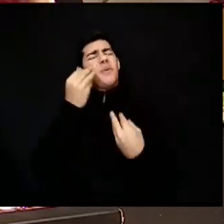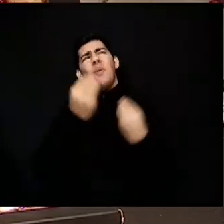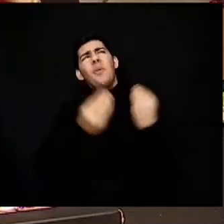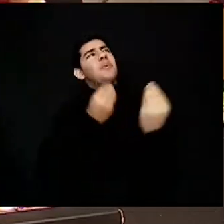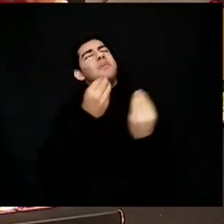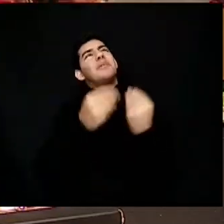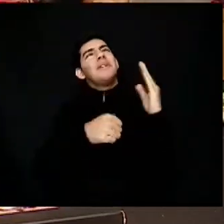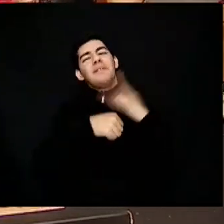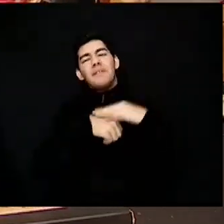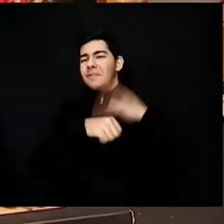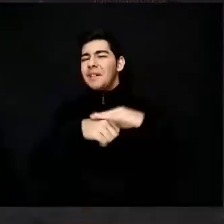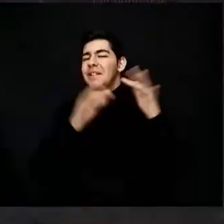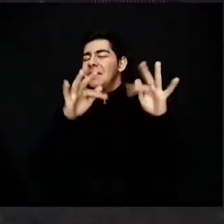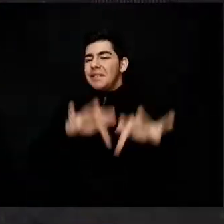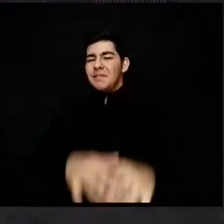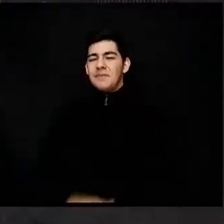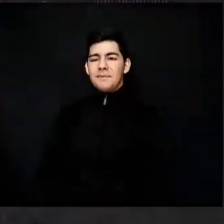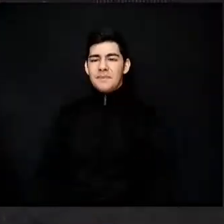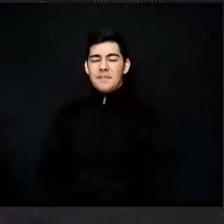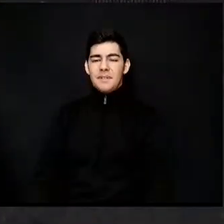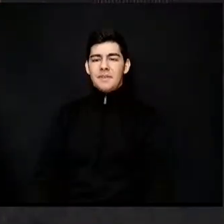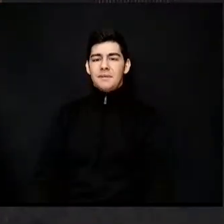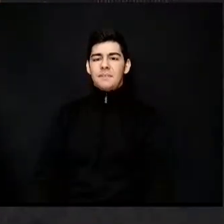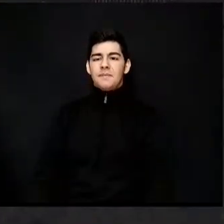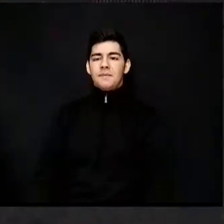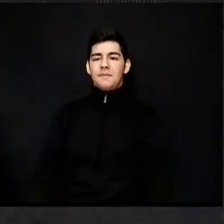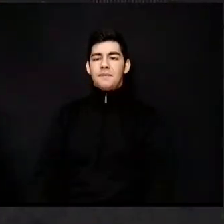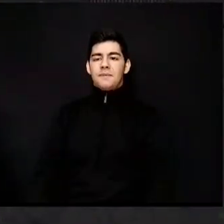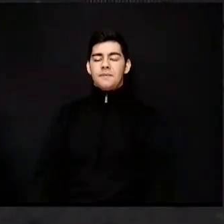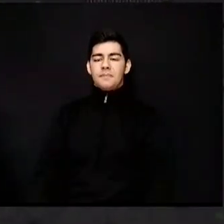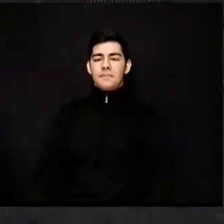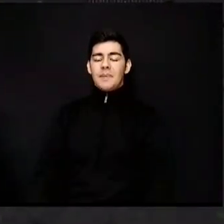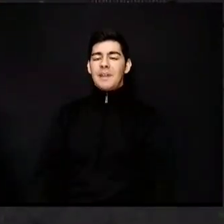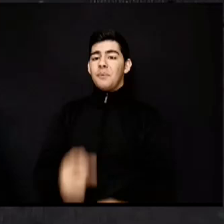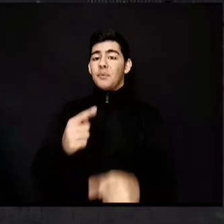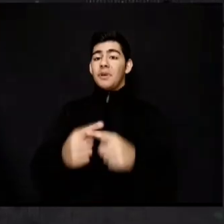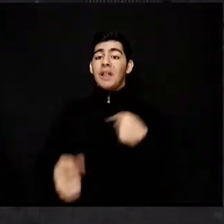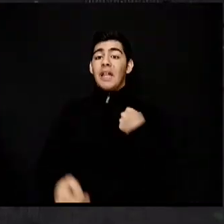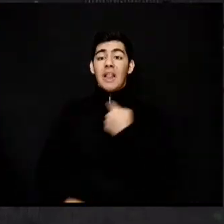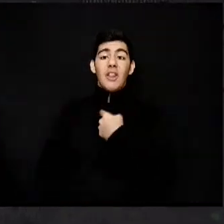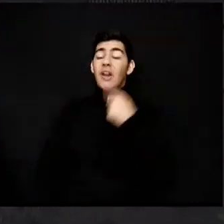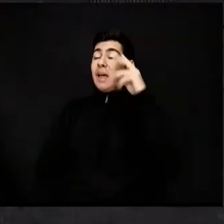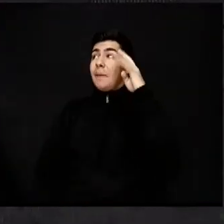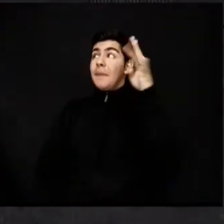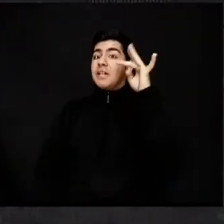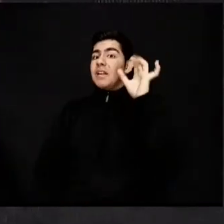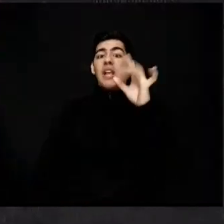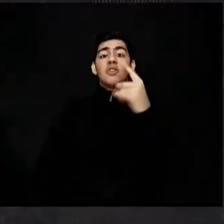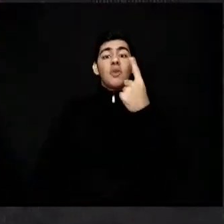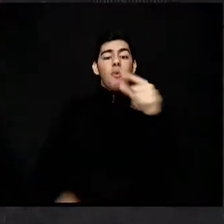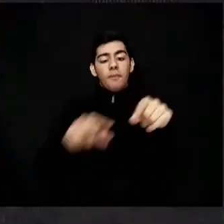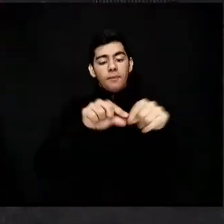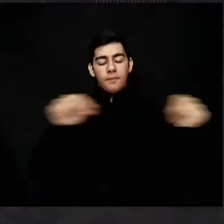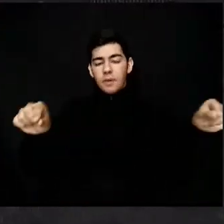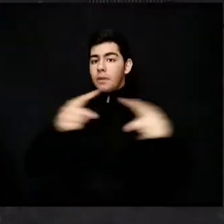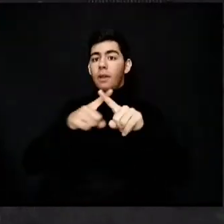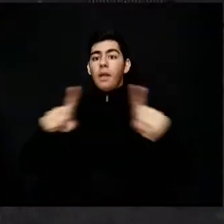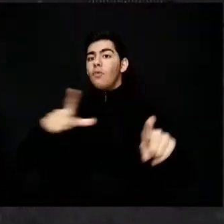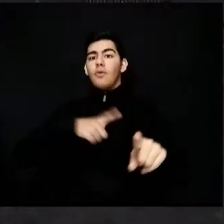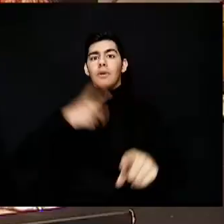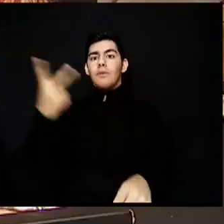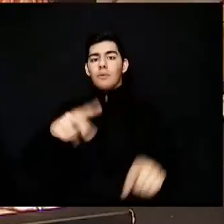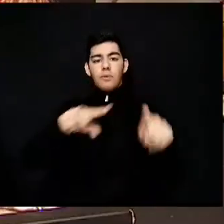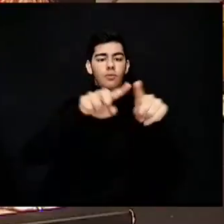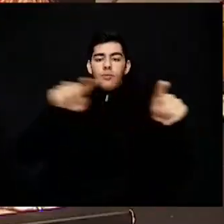A gente já imagina que é uma coisa só, né? E o fio é duplo, acaba. Isso. E aí, nós vamos